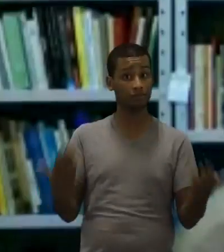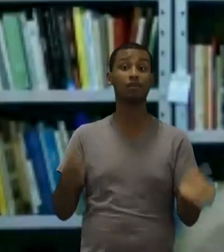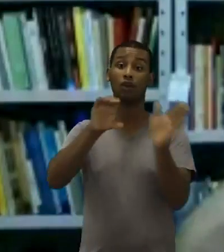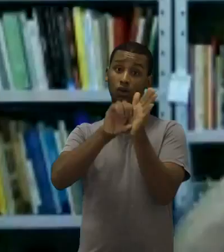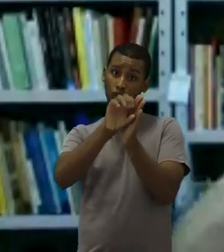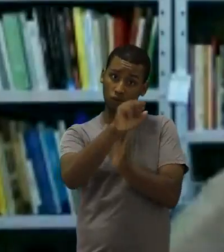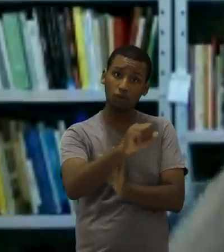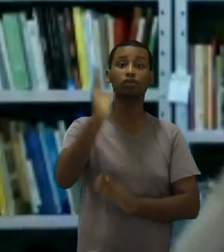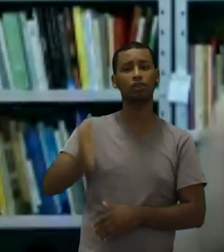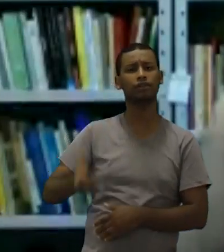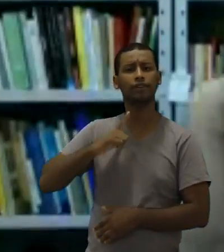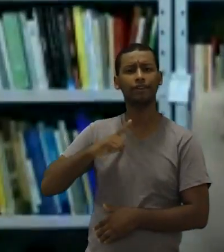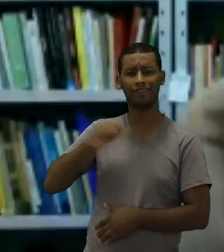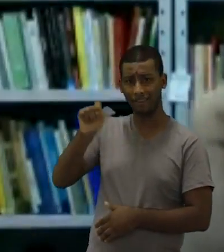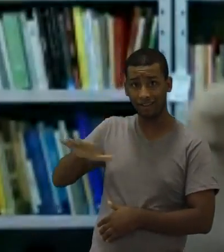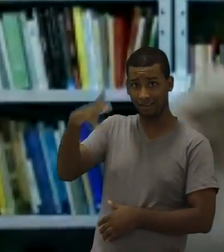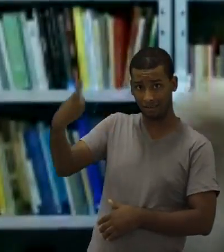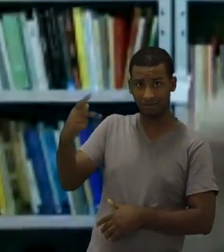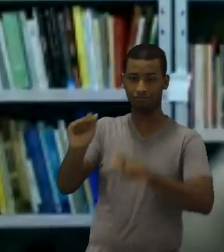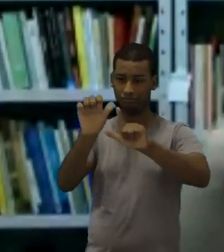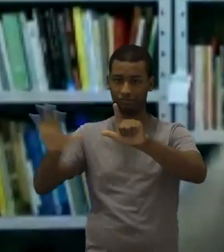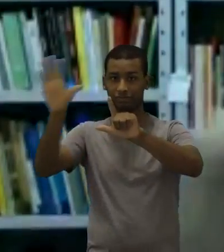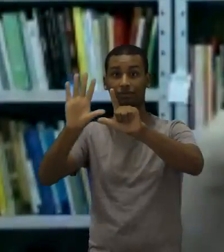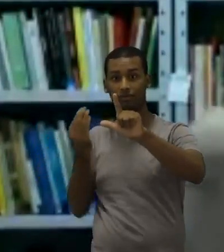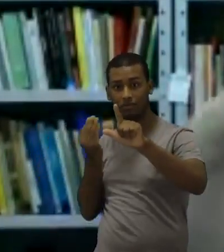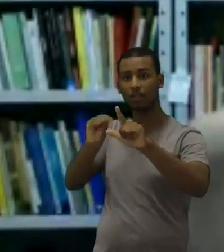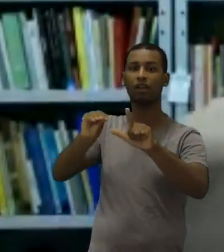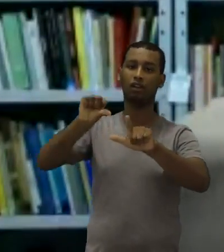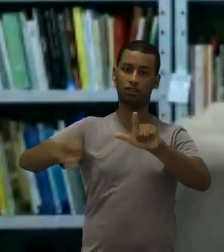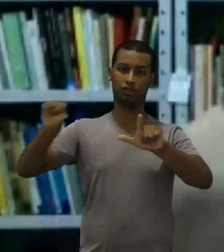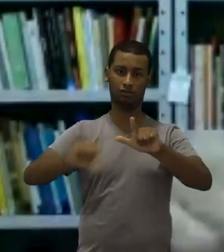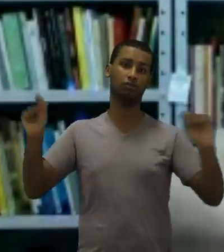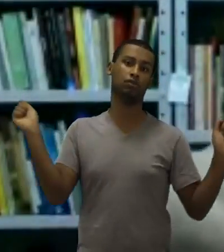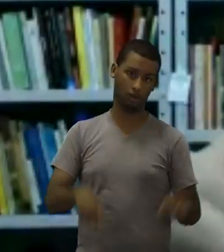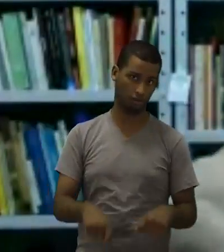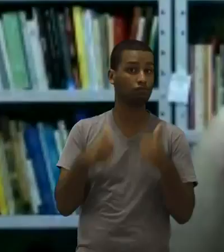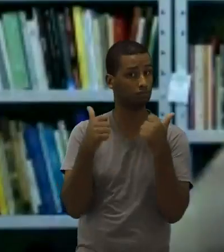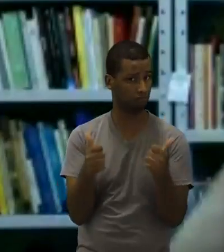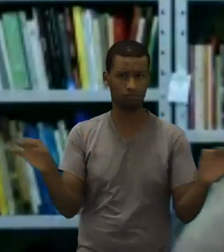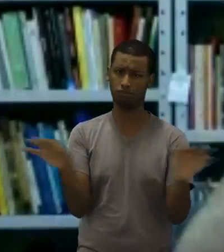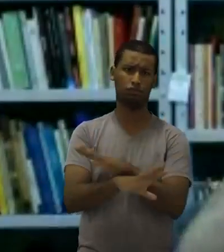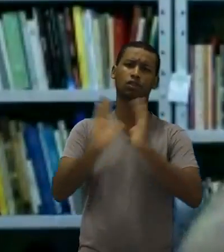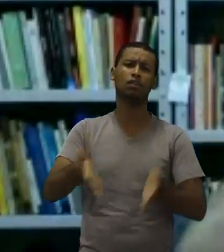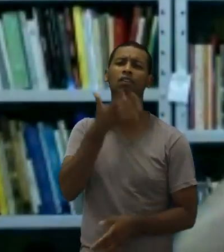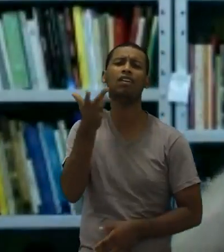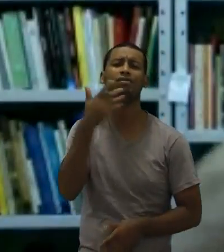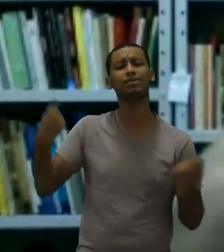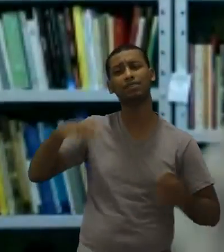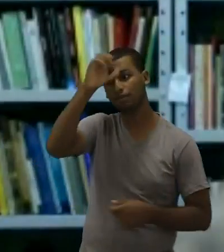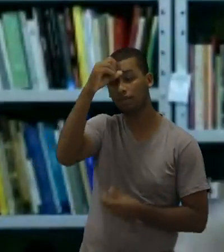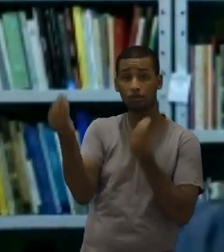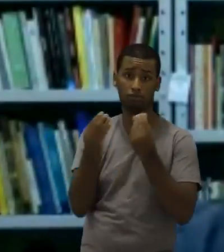sozinha? O Google já tem lá no player dele a possibilidade de você inserir legendas. Isso